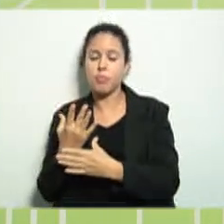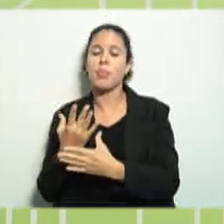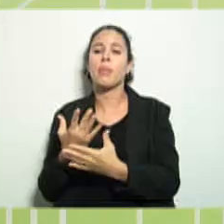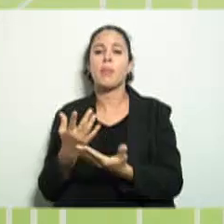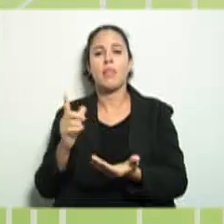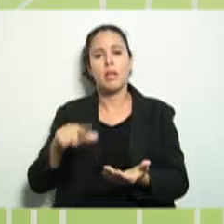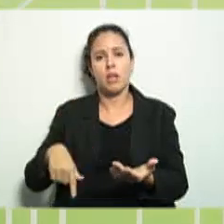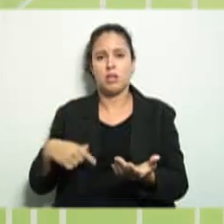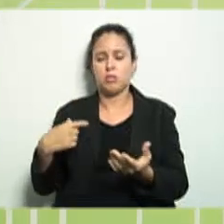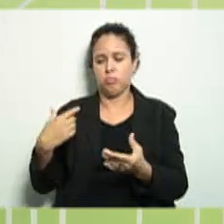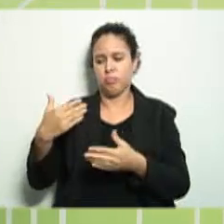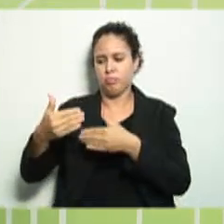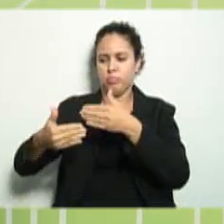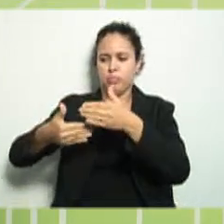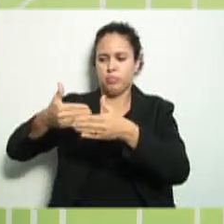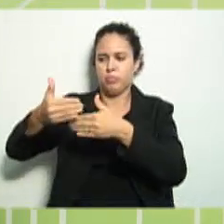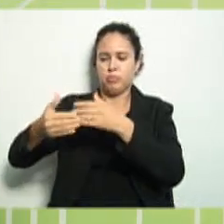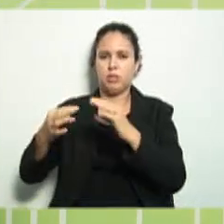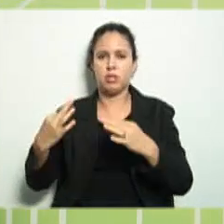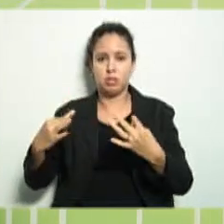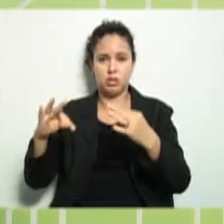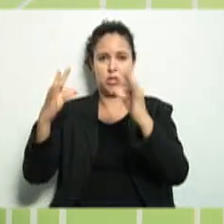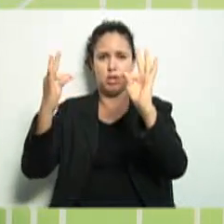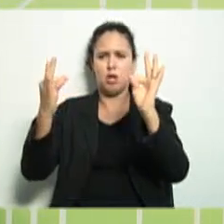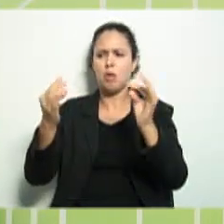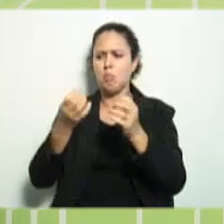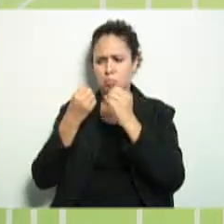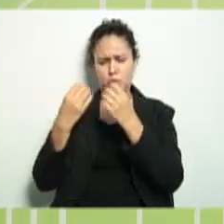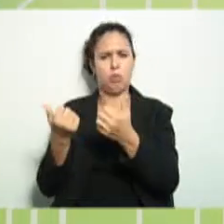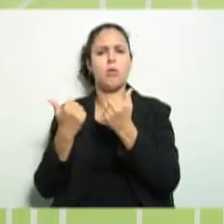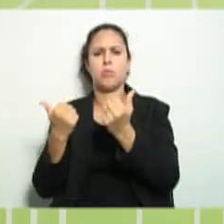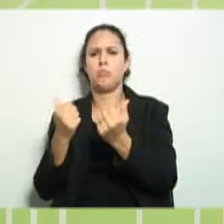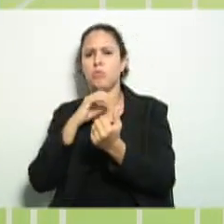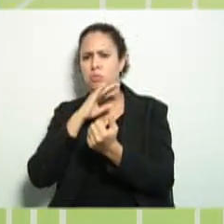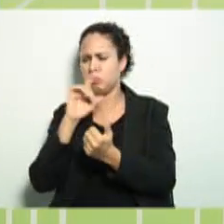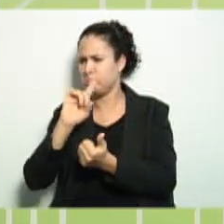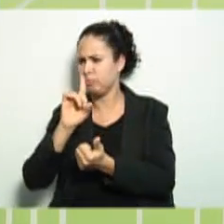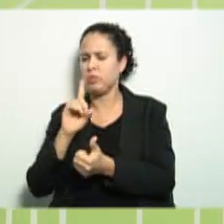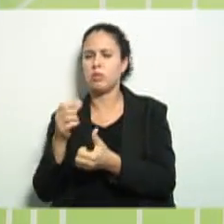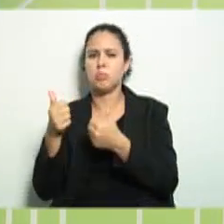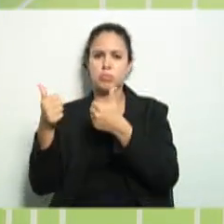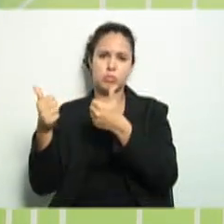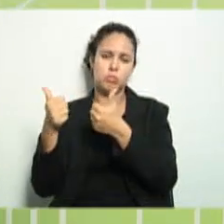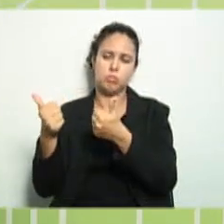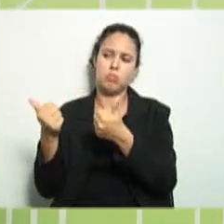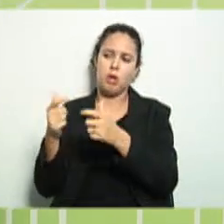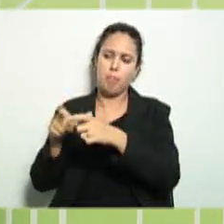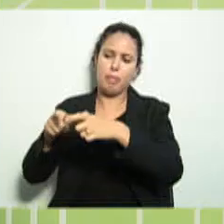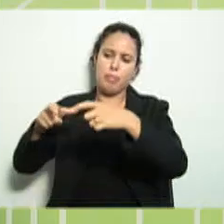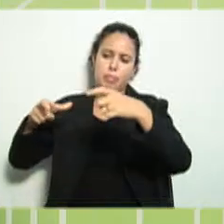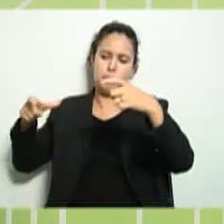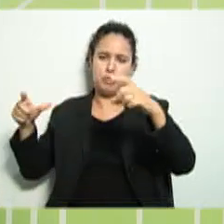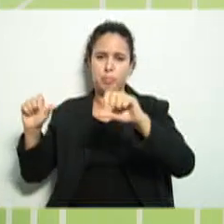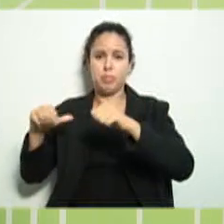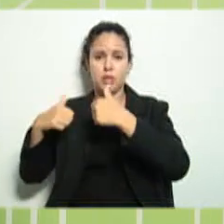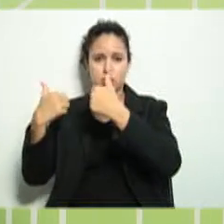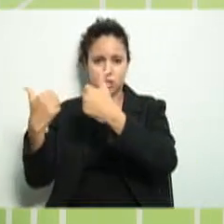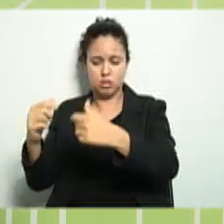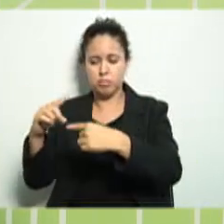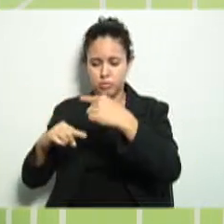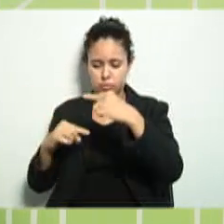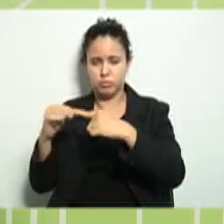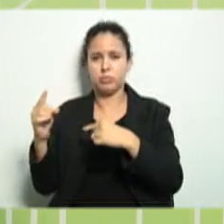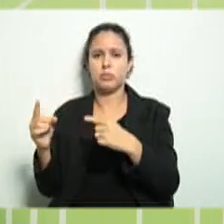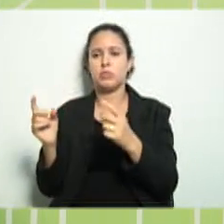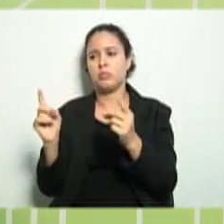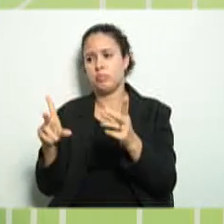desenvolvimento tecnológico, o que não é ruim o desenvolvimento tecnológico, porque ele aumenta a nossa produção, melhora a qualidade do nosso produto, aumenta a